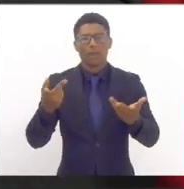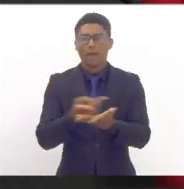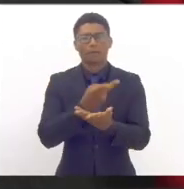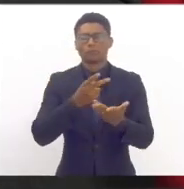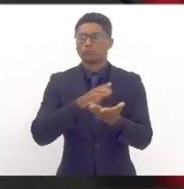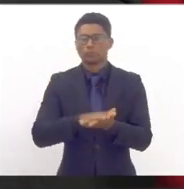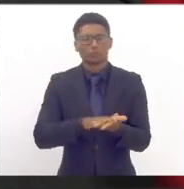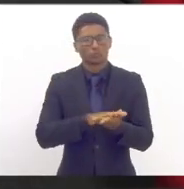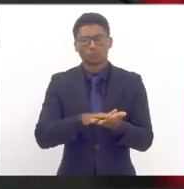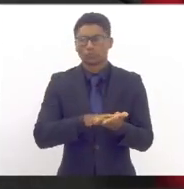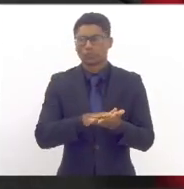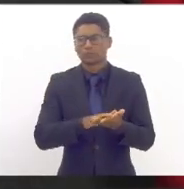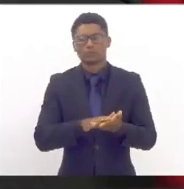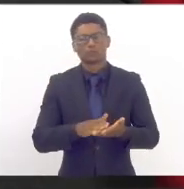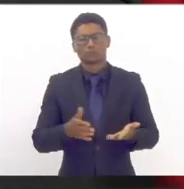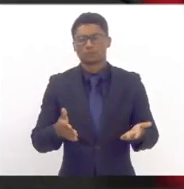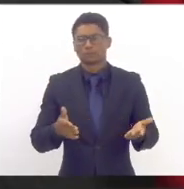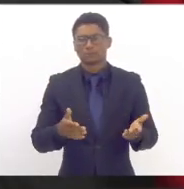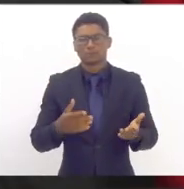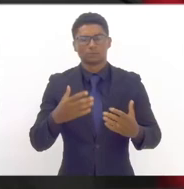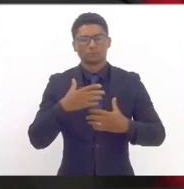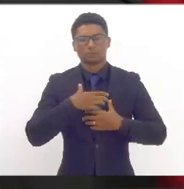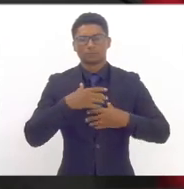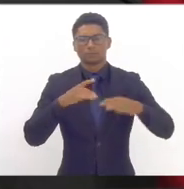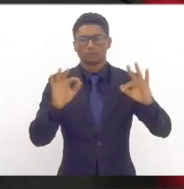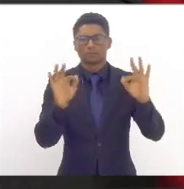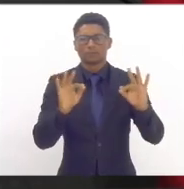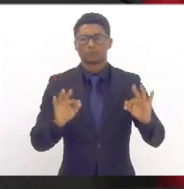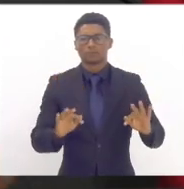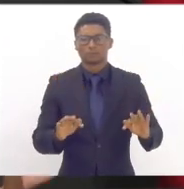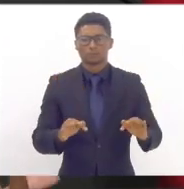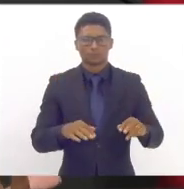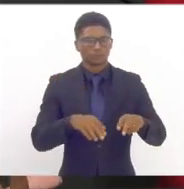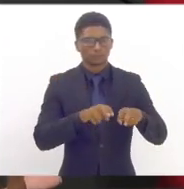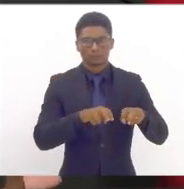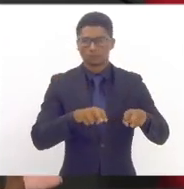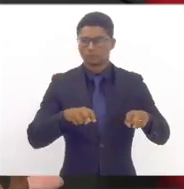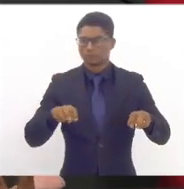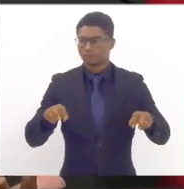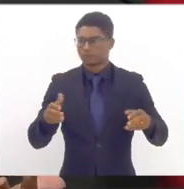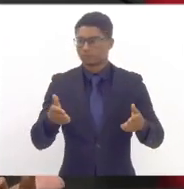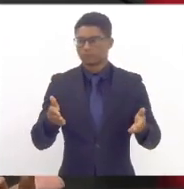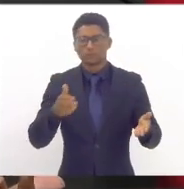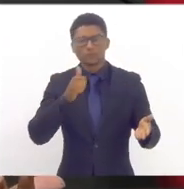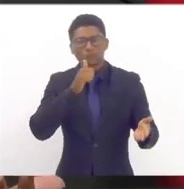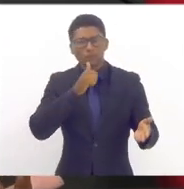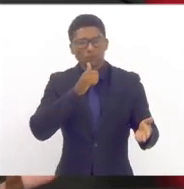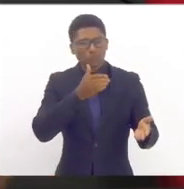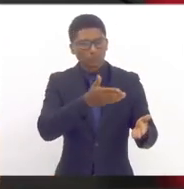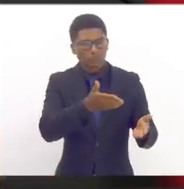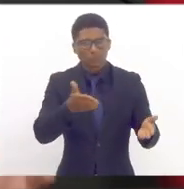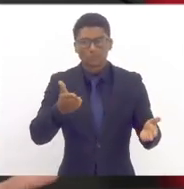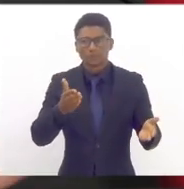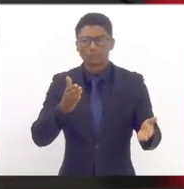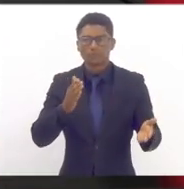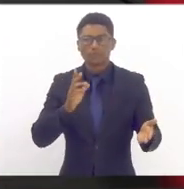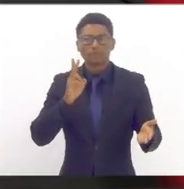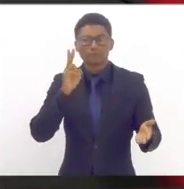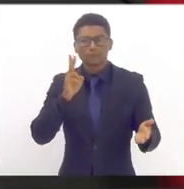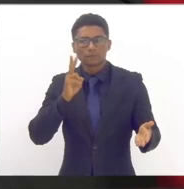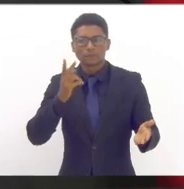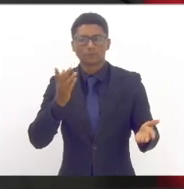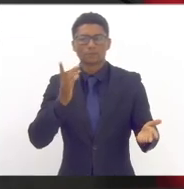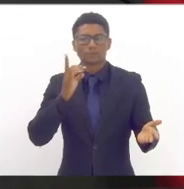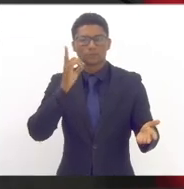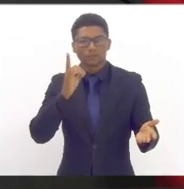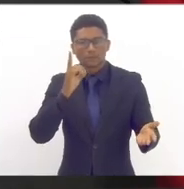deixa muito feliz. E é claro, quando eu olho essa mesa com tantas mulheres parlamentares, né, cumprimentando aqui a